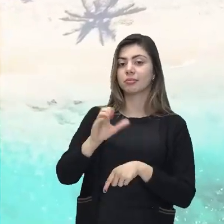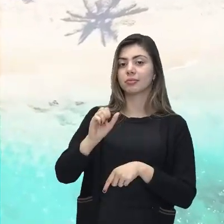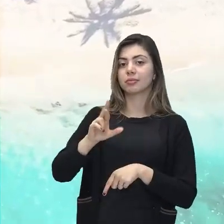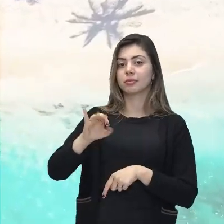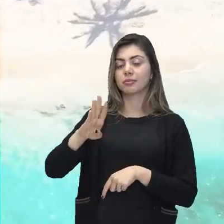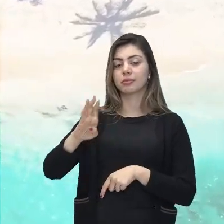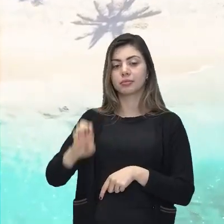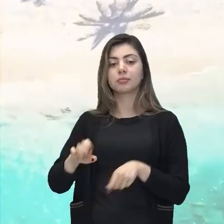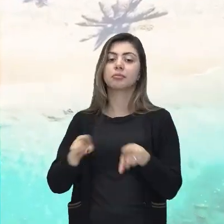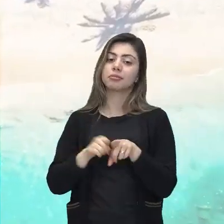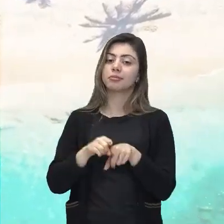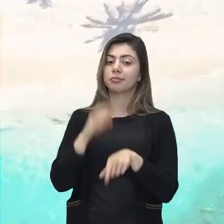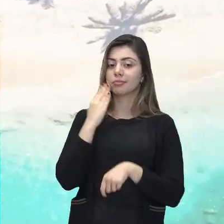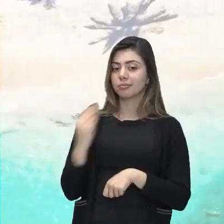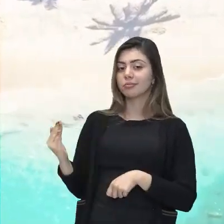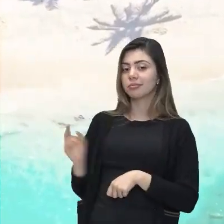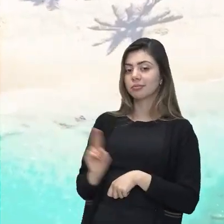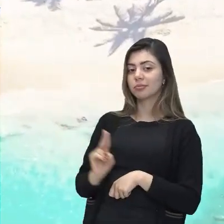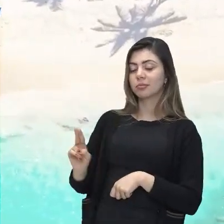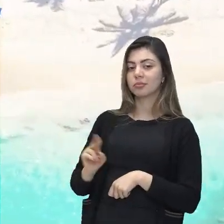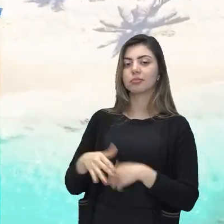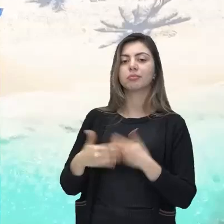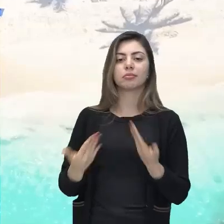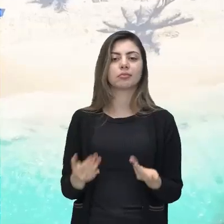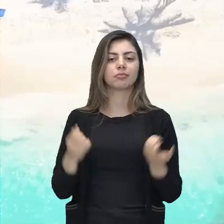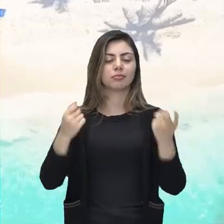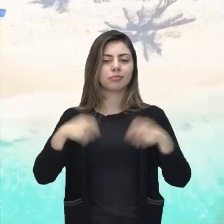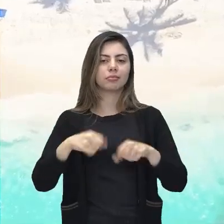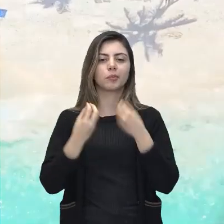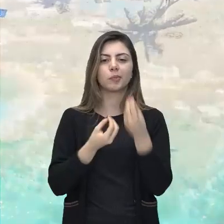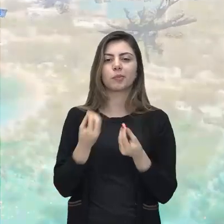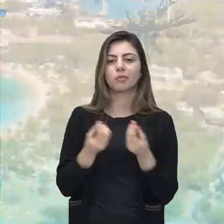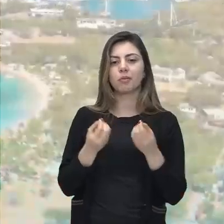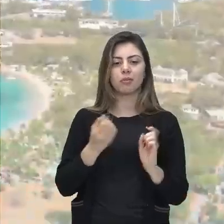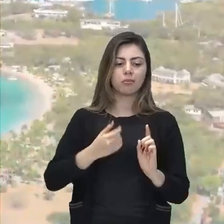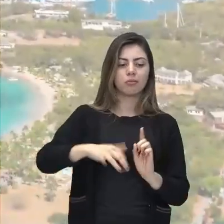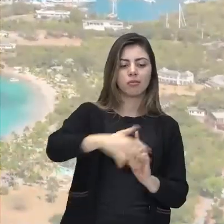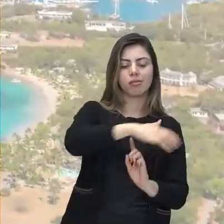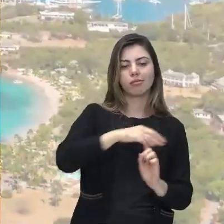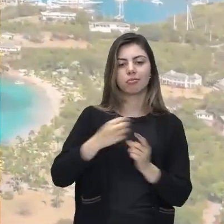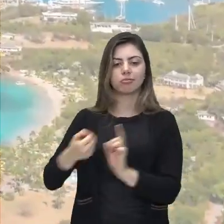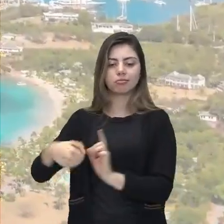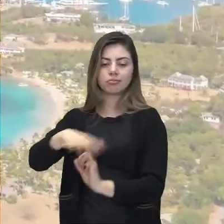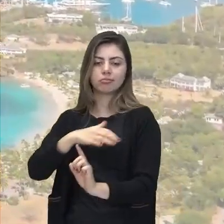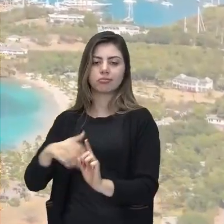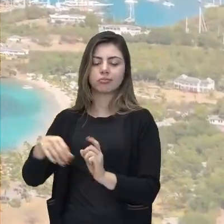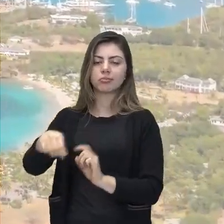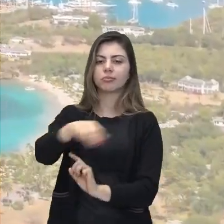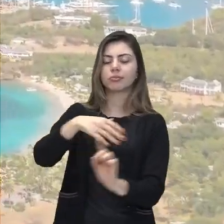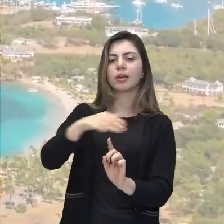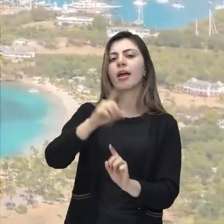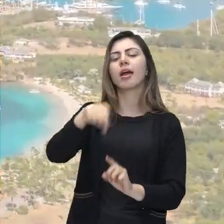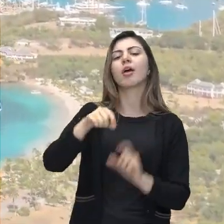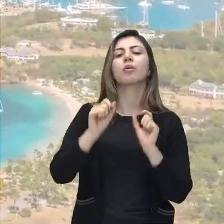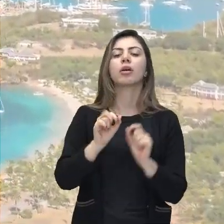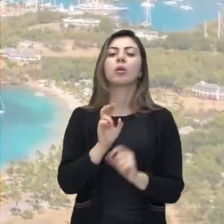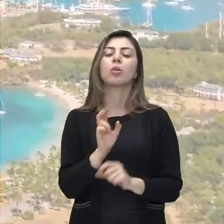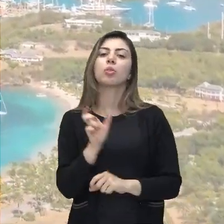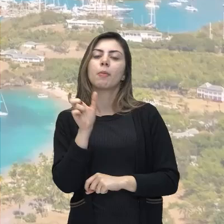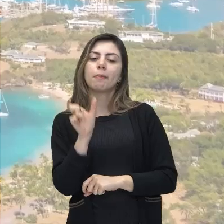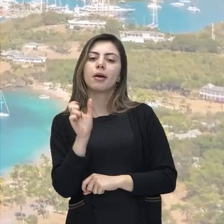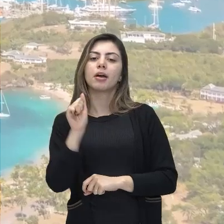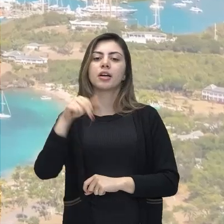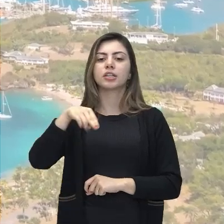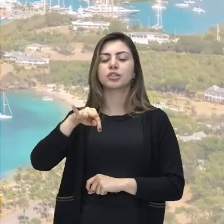de Antilhas, e pode ser dividida segundo o tamanho das ilhas. Antilhas são um conjunto de ilhas que se estendem da